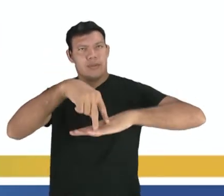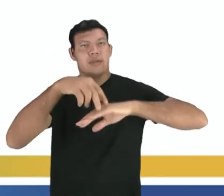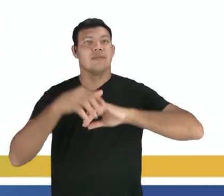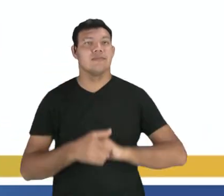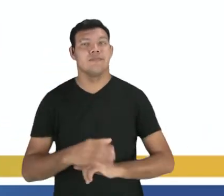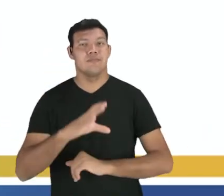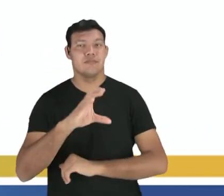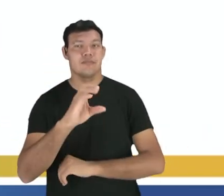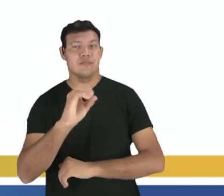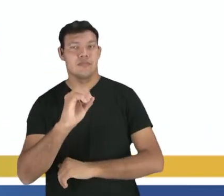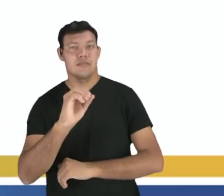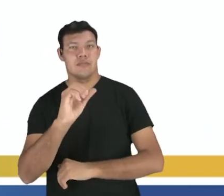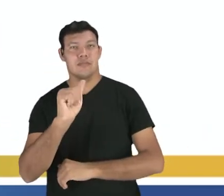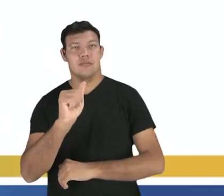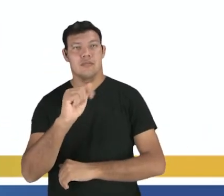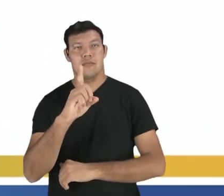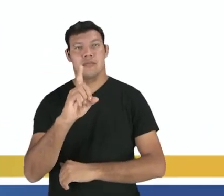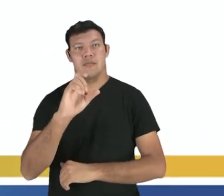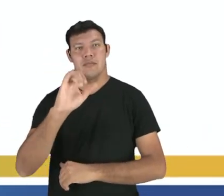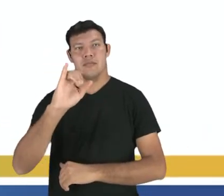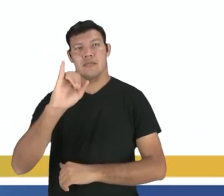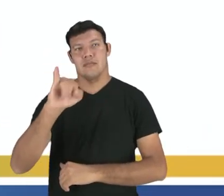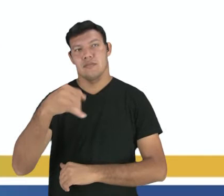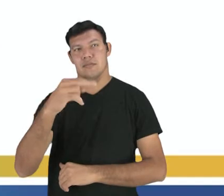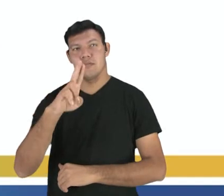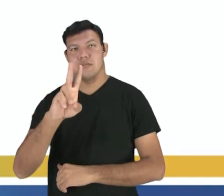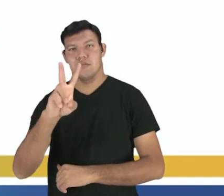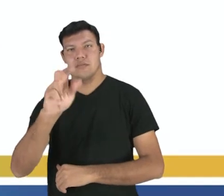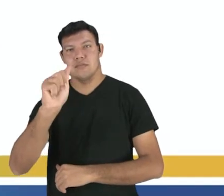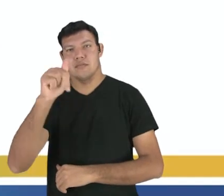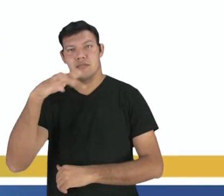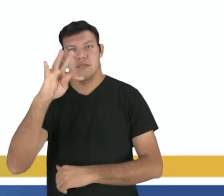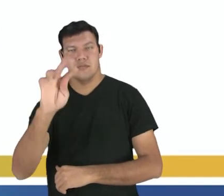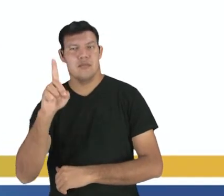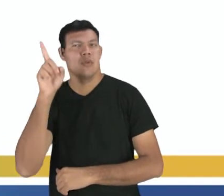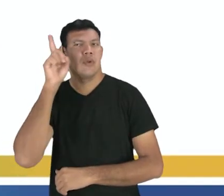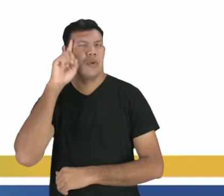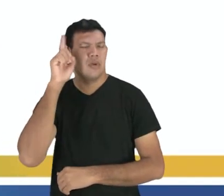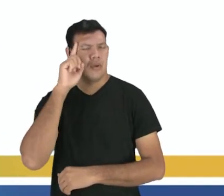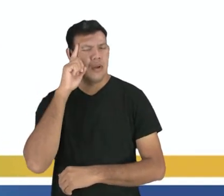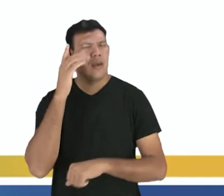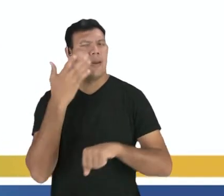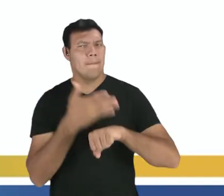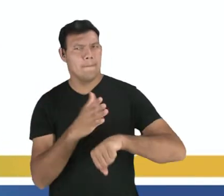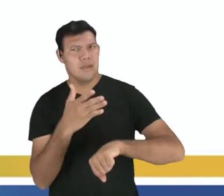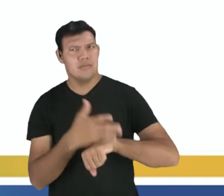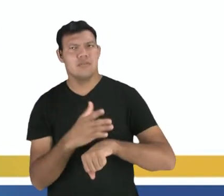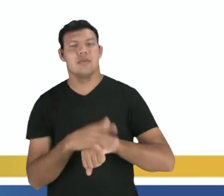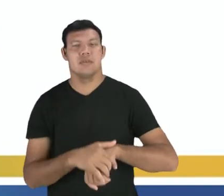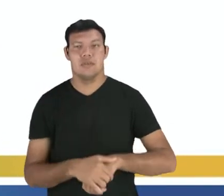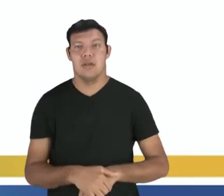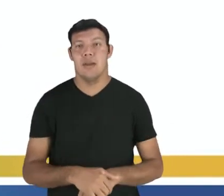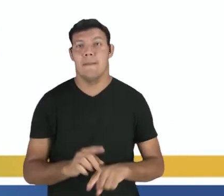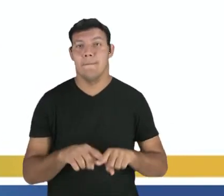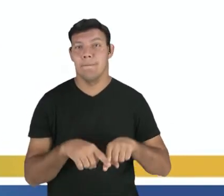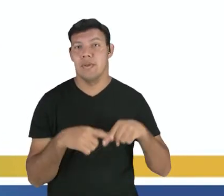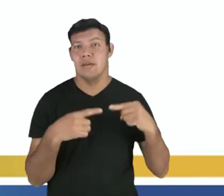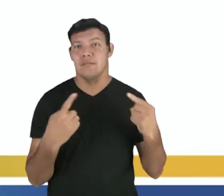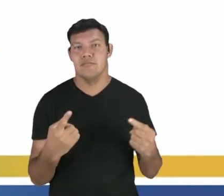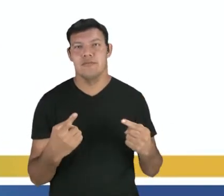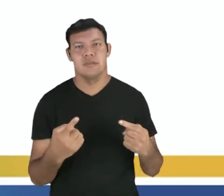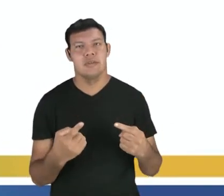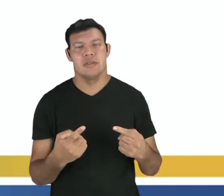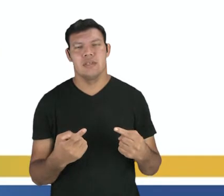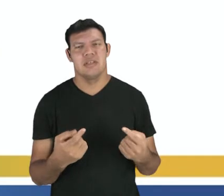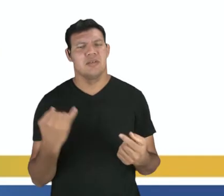código de um vant ele é secundário ele faz parte do cotidiano do protagonista ou antagonista mas ele não tem